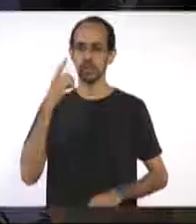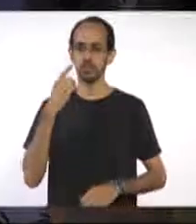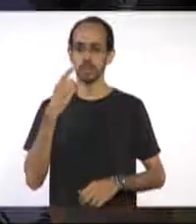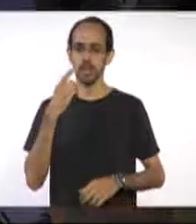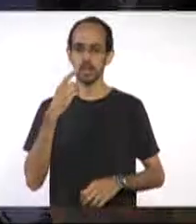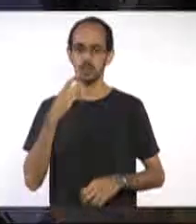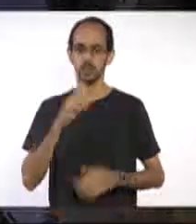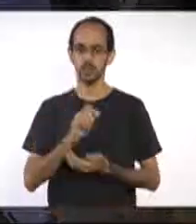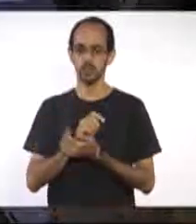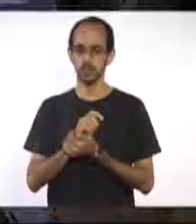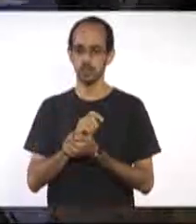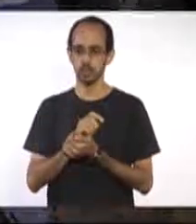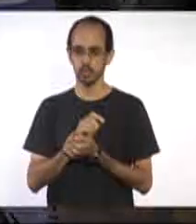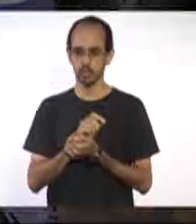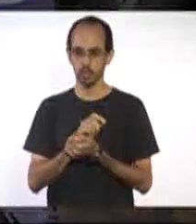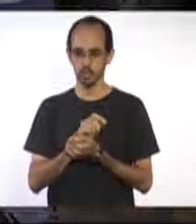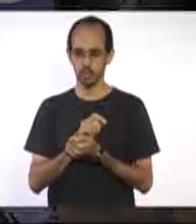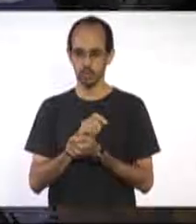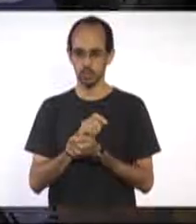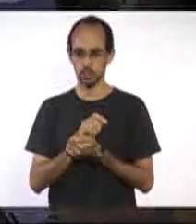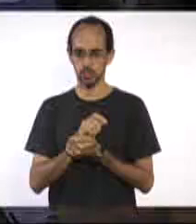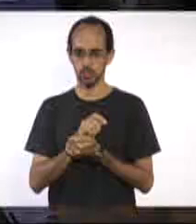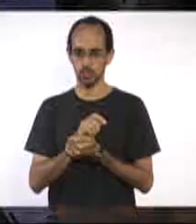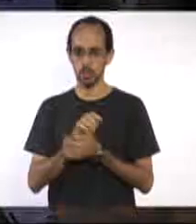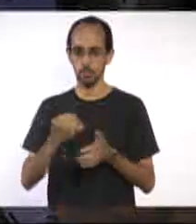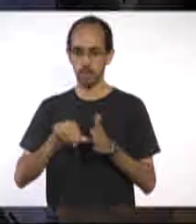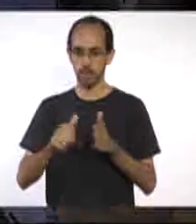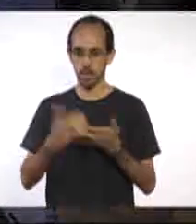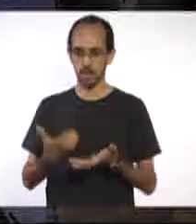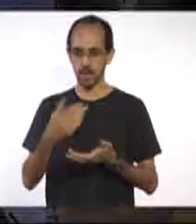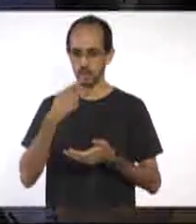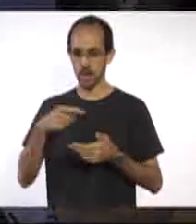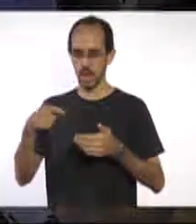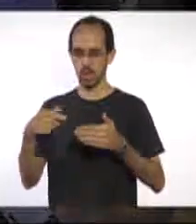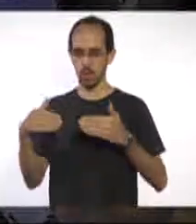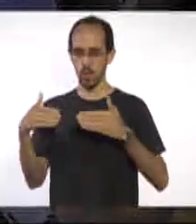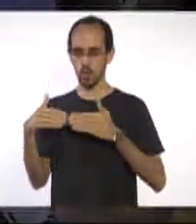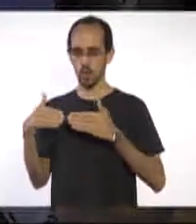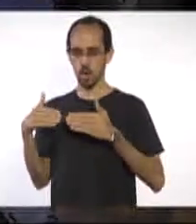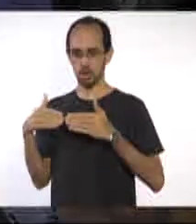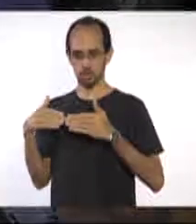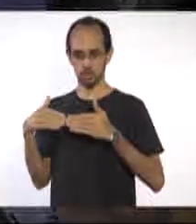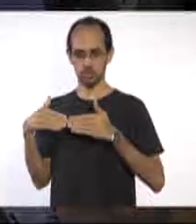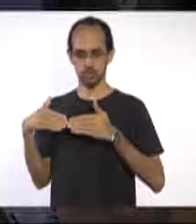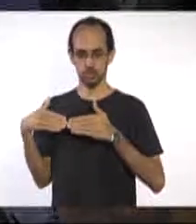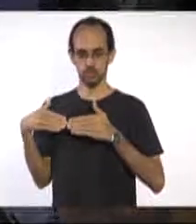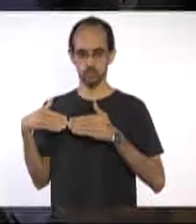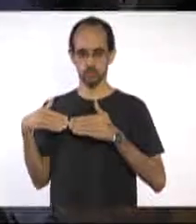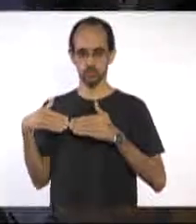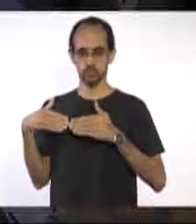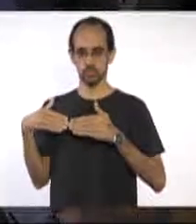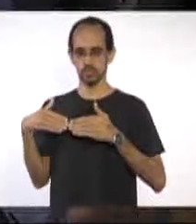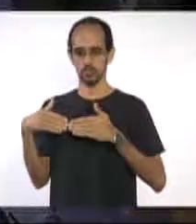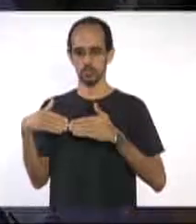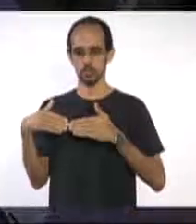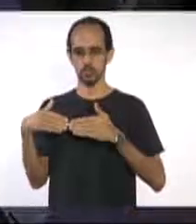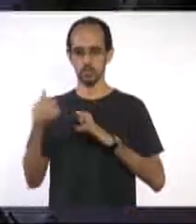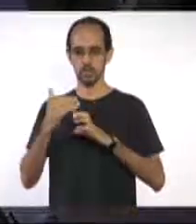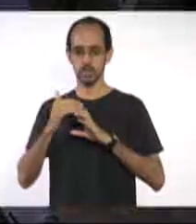Eu vou falar porque primeiro eu quero dizer que eu concordo, não é, com esse envio,